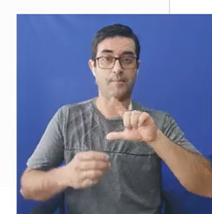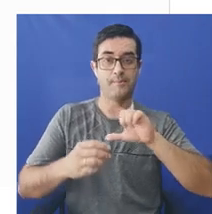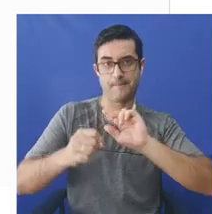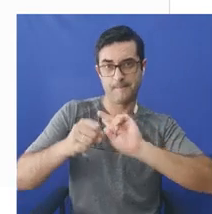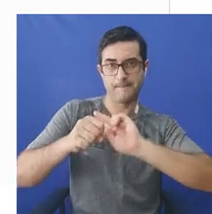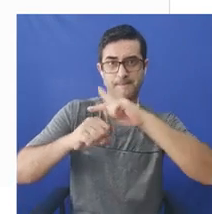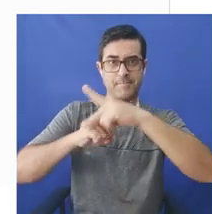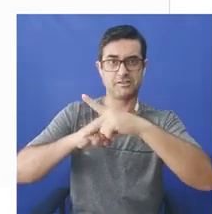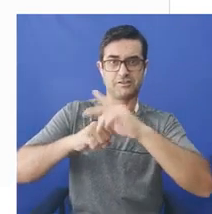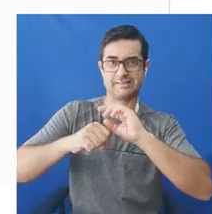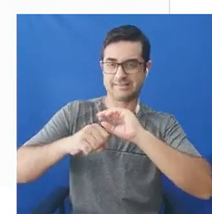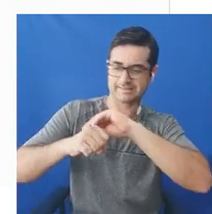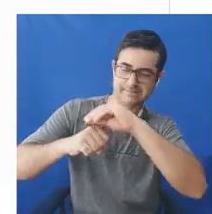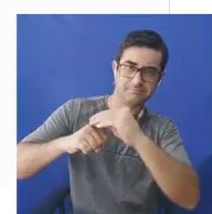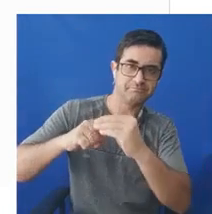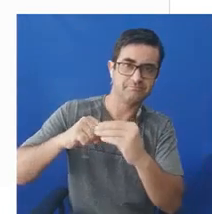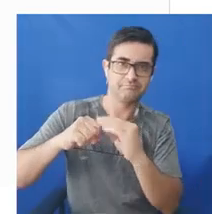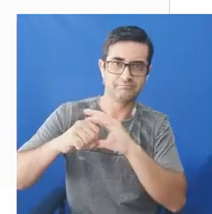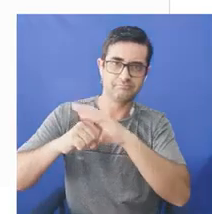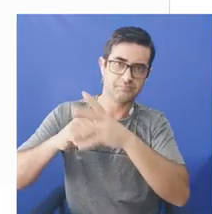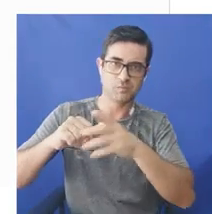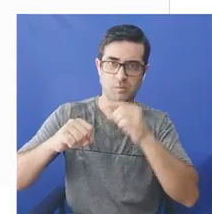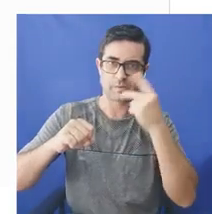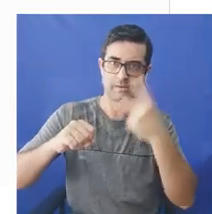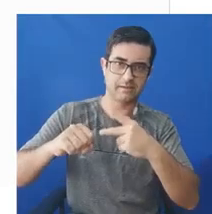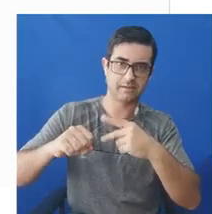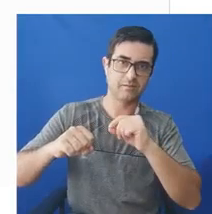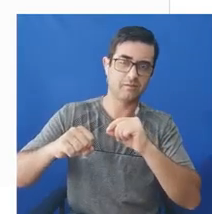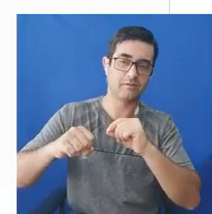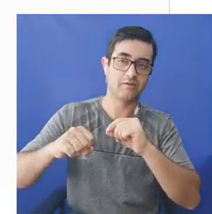número de partículas, tá?